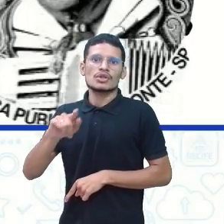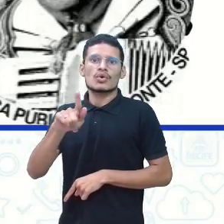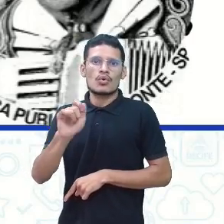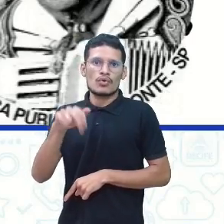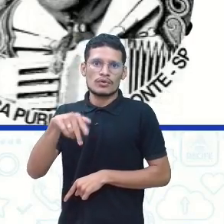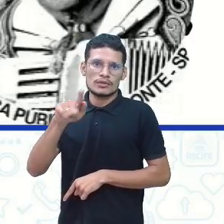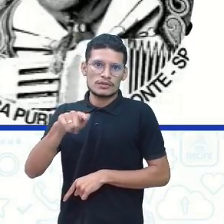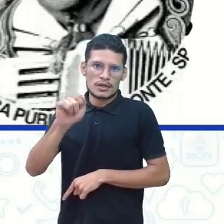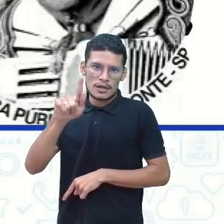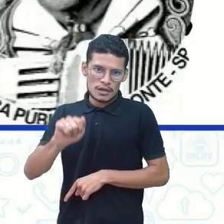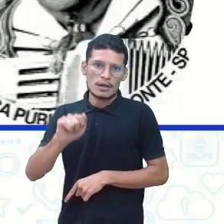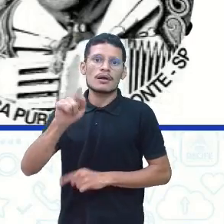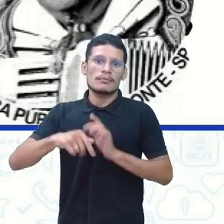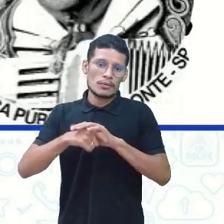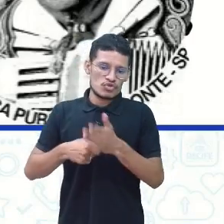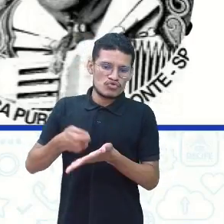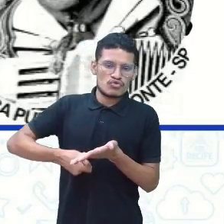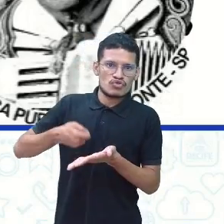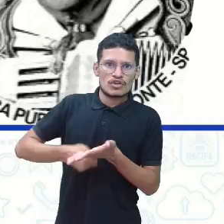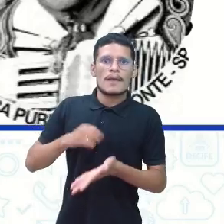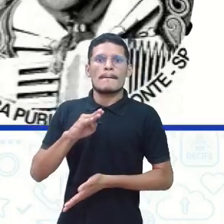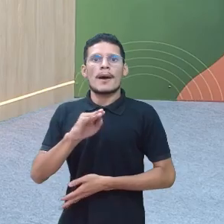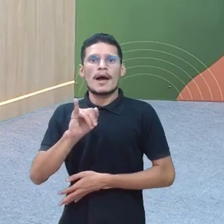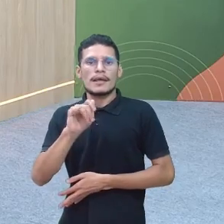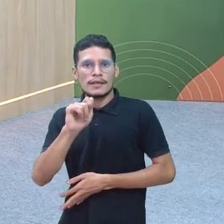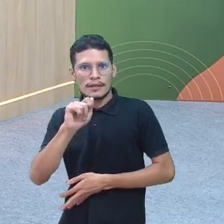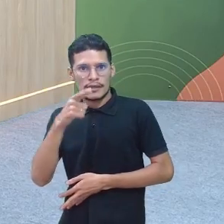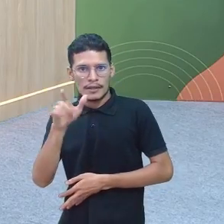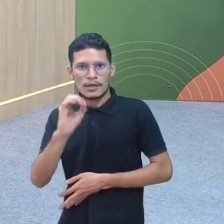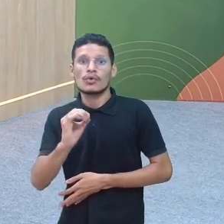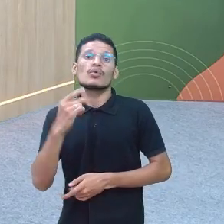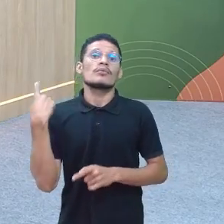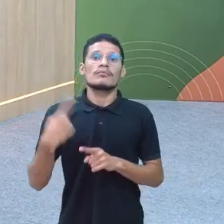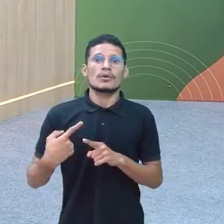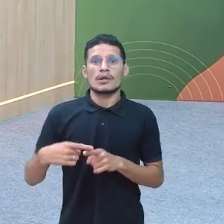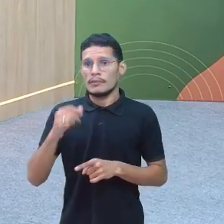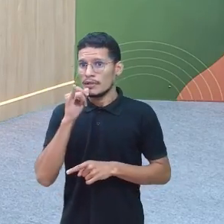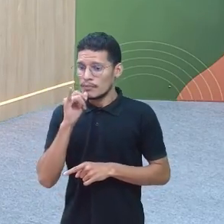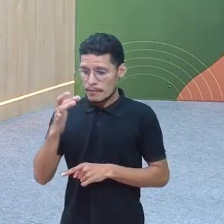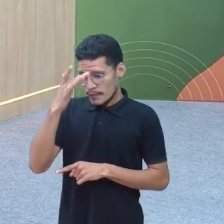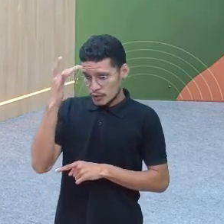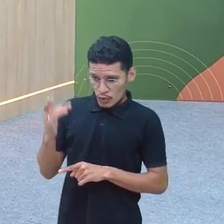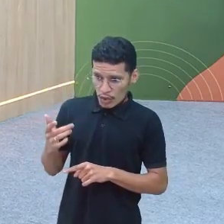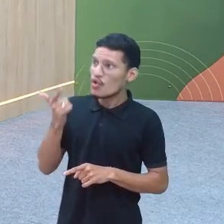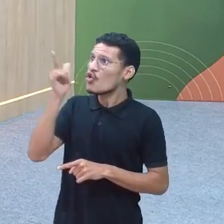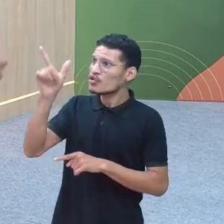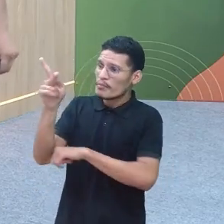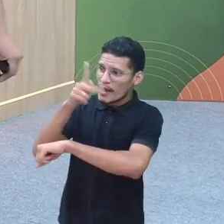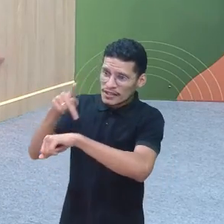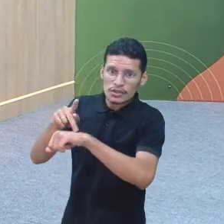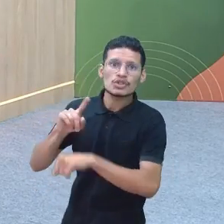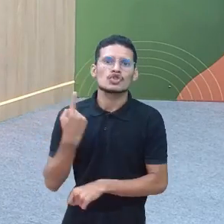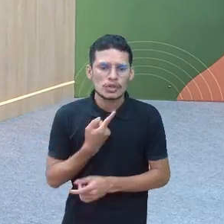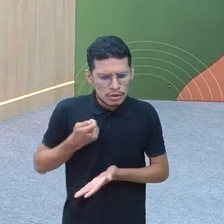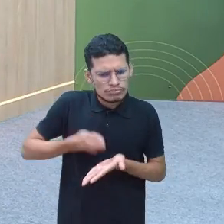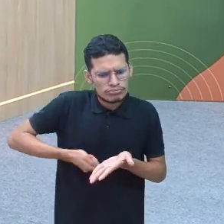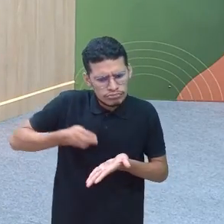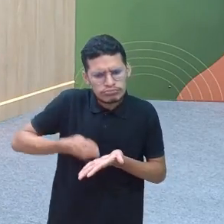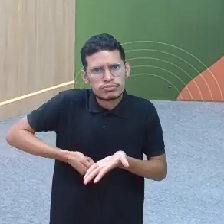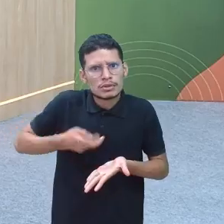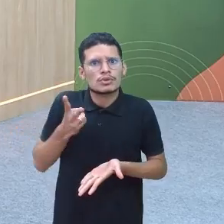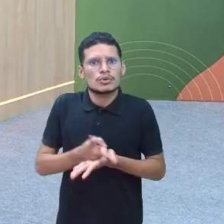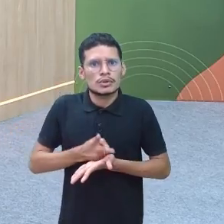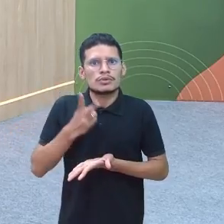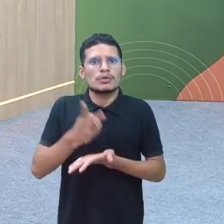com a resistência do Baião, porque enquanto estava todo mundo exportando cultura, a gente estava aqui seguindo na resistência